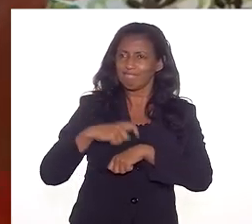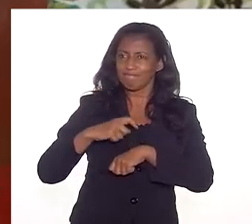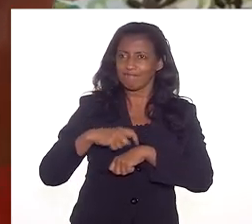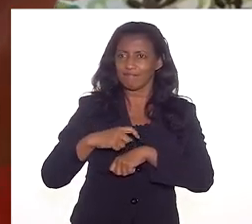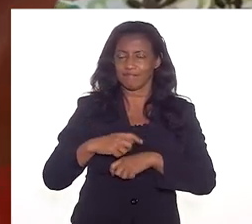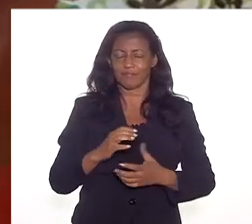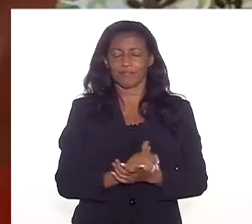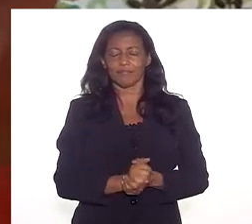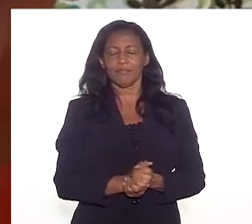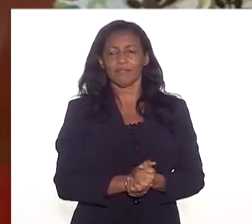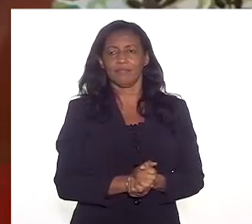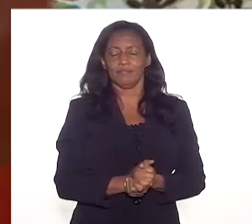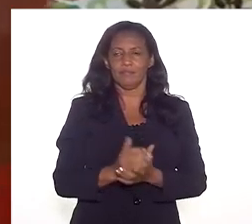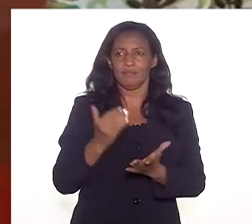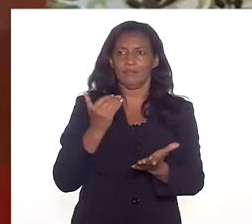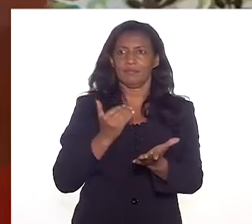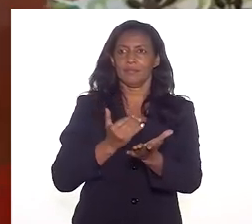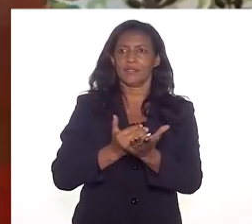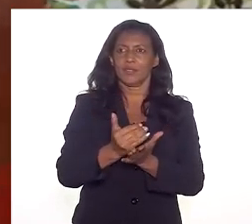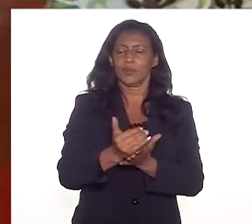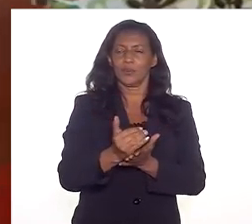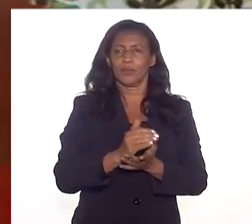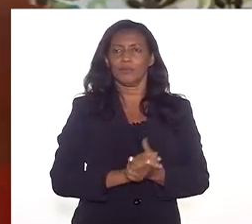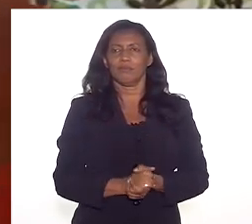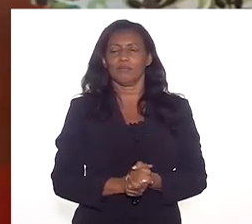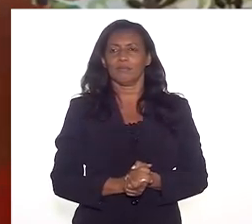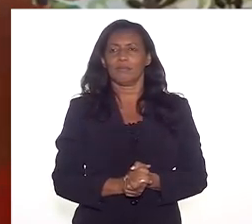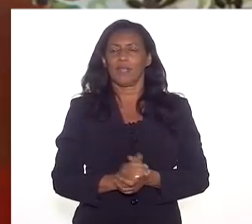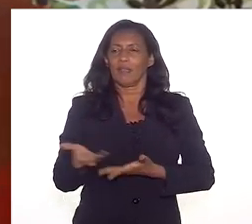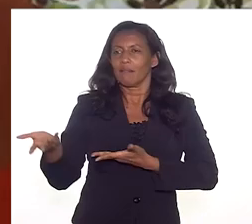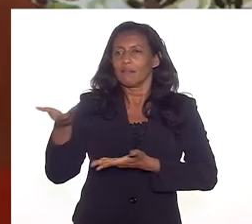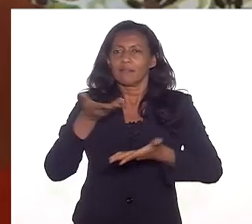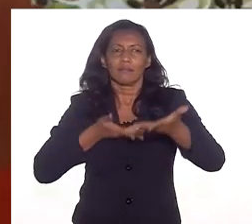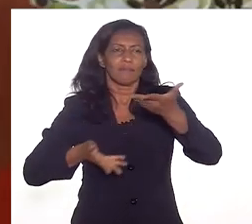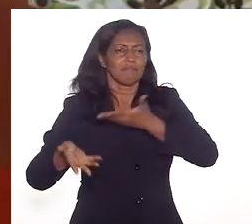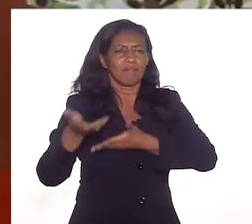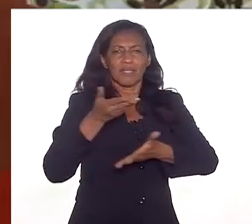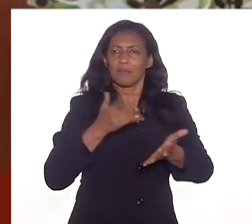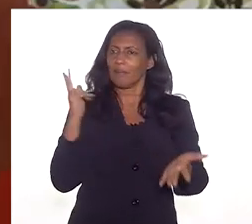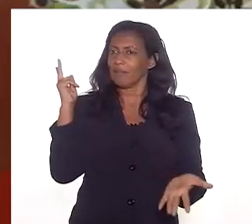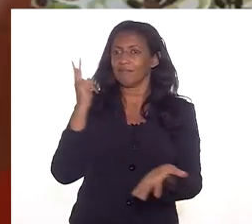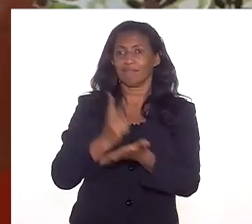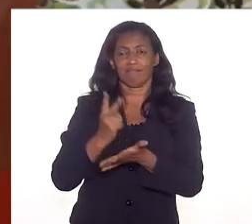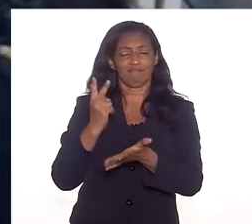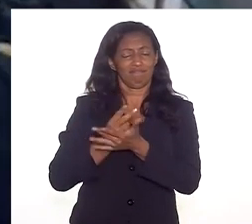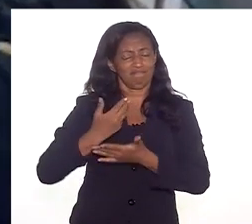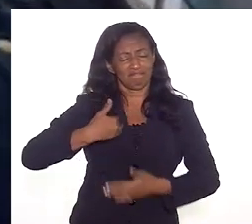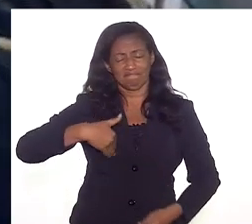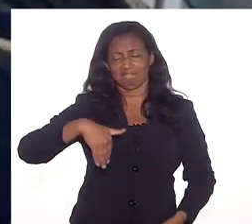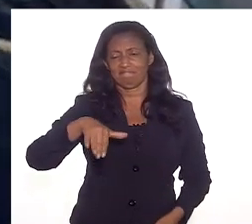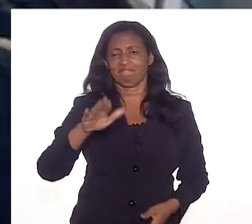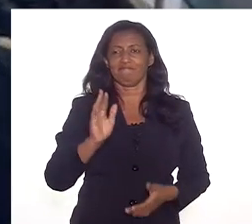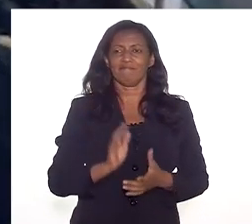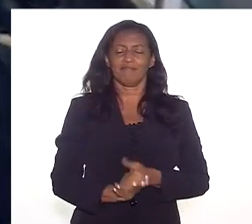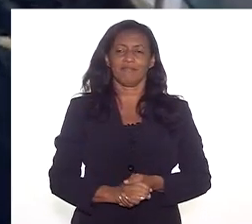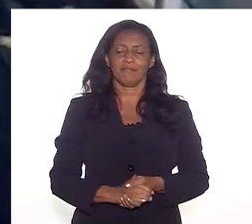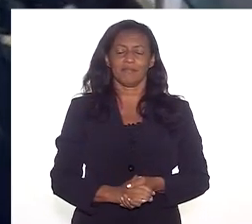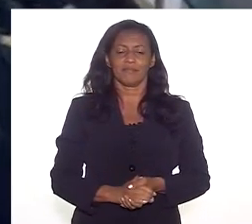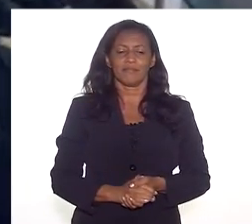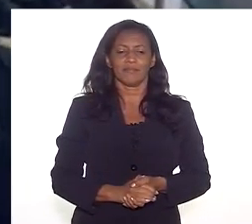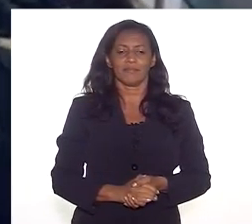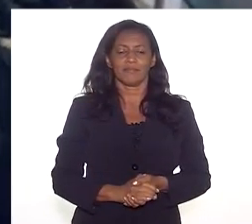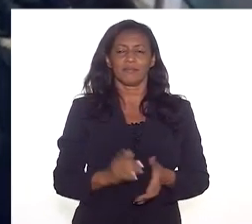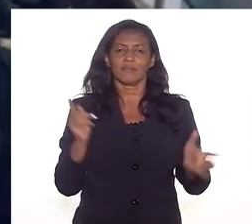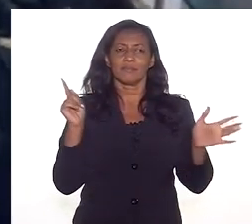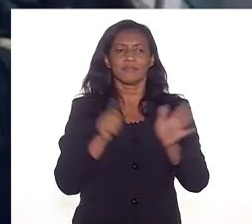efetivamente, eu comecei a participar e não saí mais. E